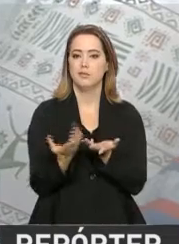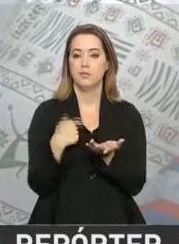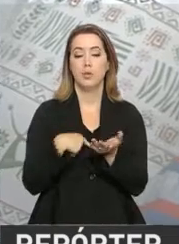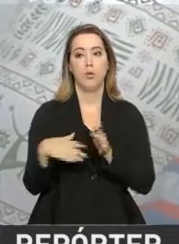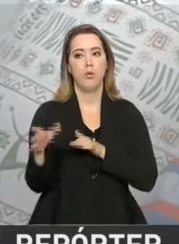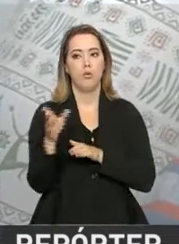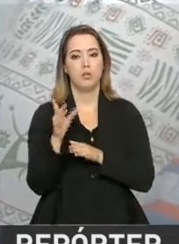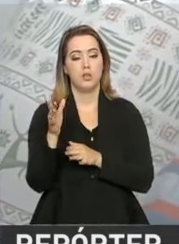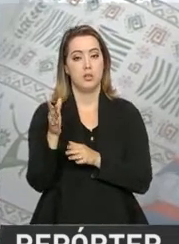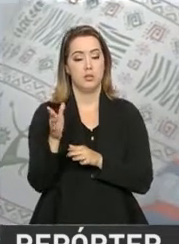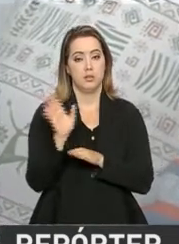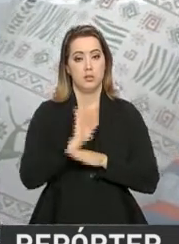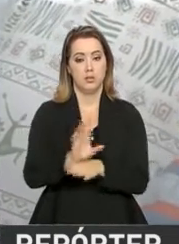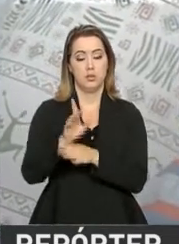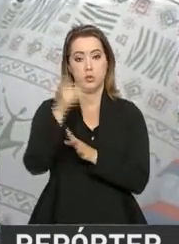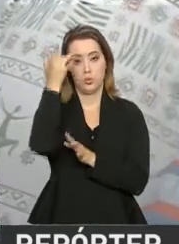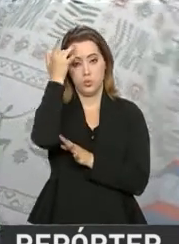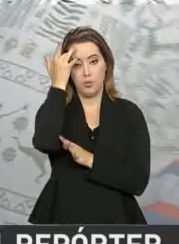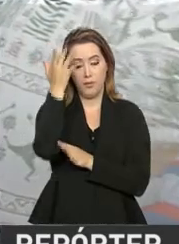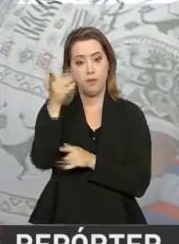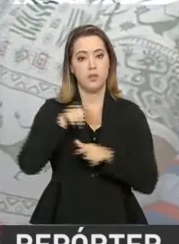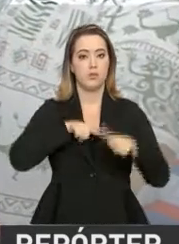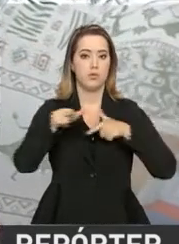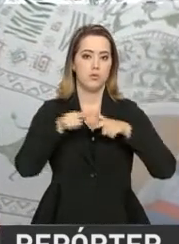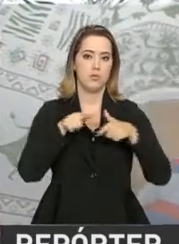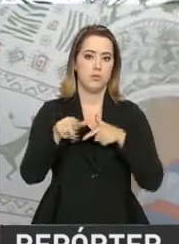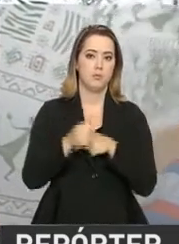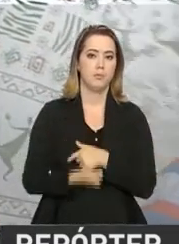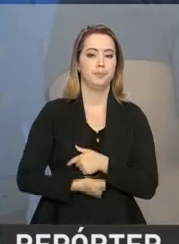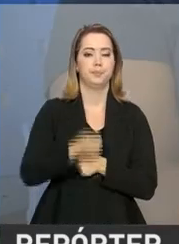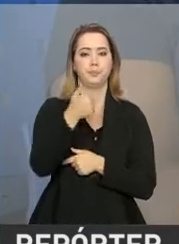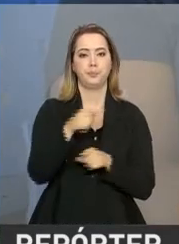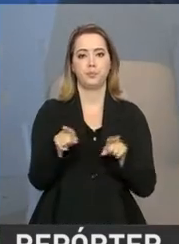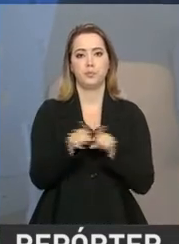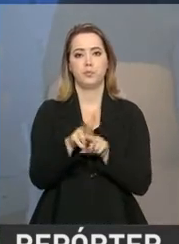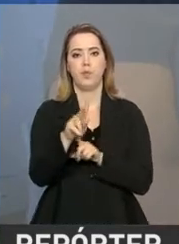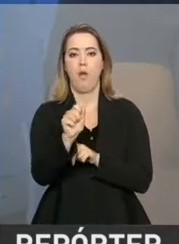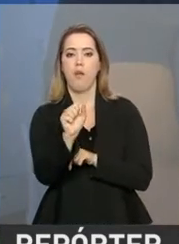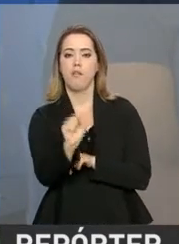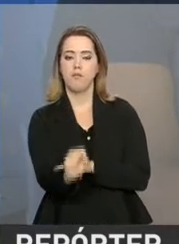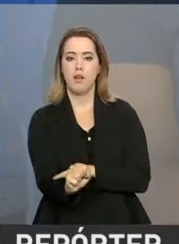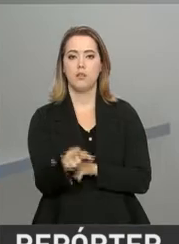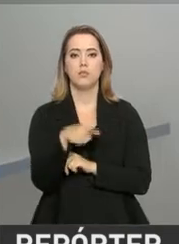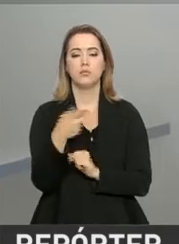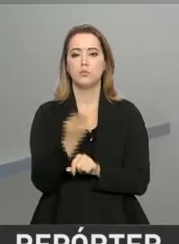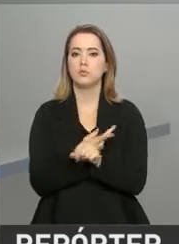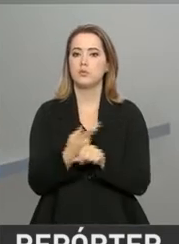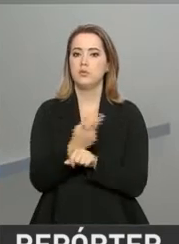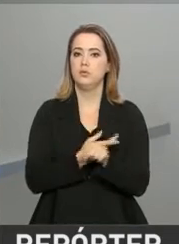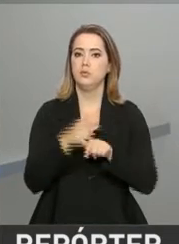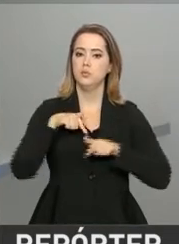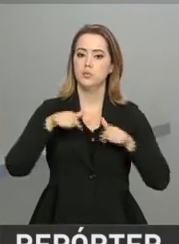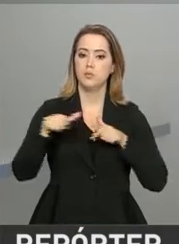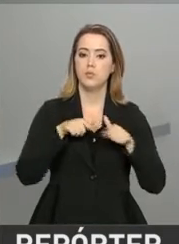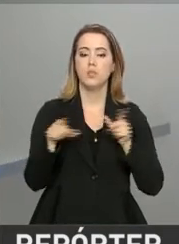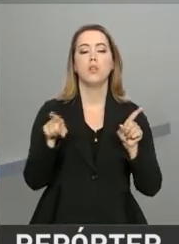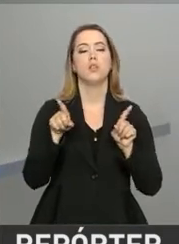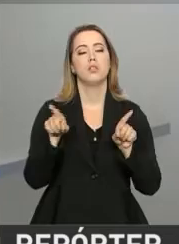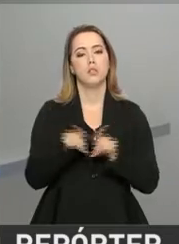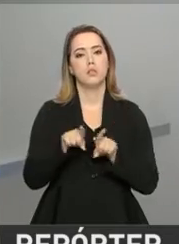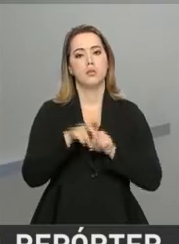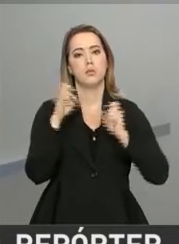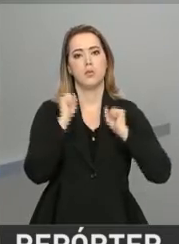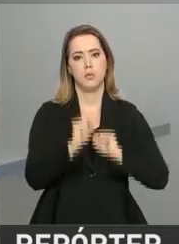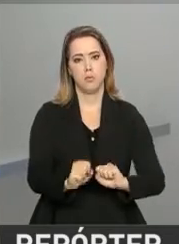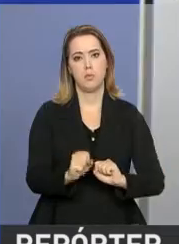obra. A ideia é aproximar a oferta de vagas disponíveis de quem procura emprego. Aqui também é possível solicitar